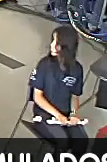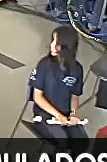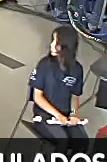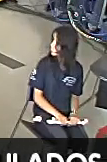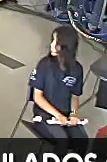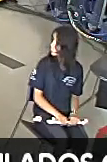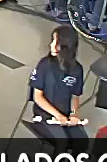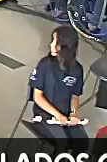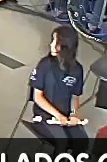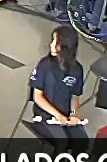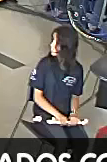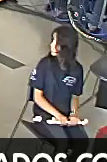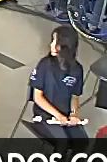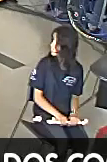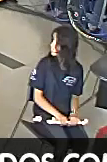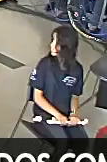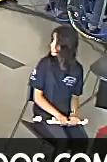se a senhora quiser falar de lá